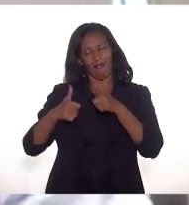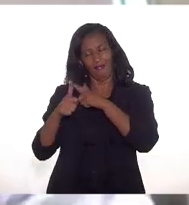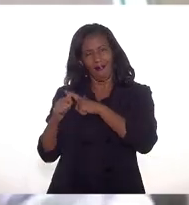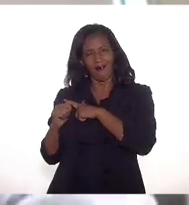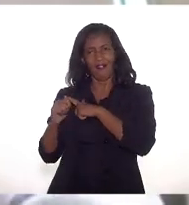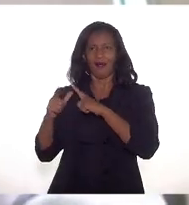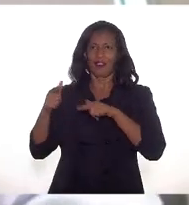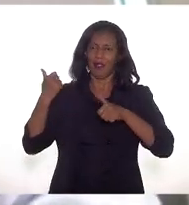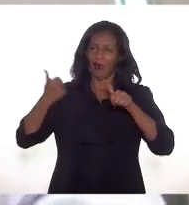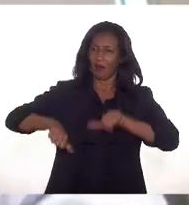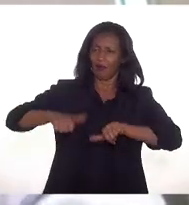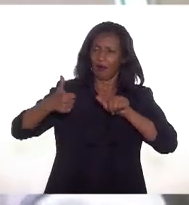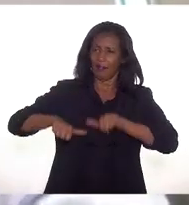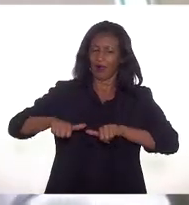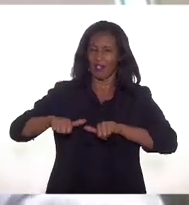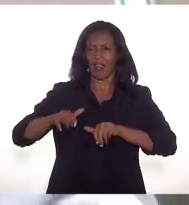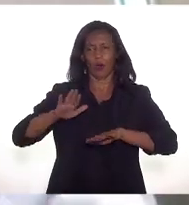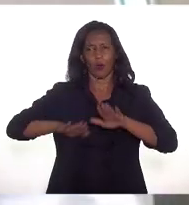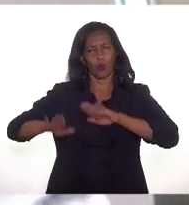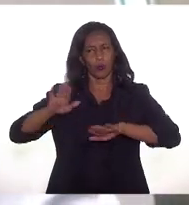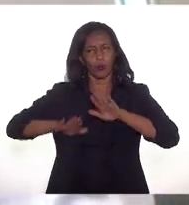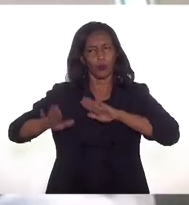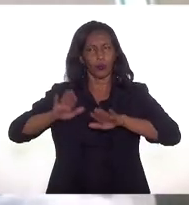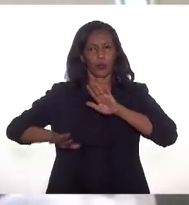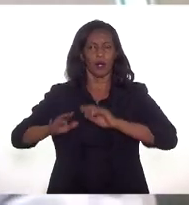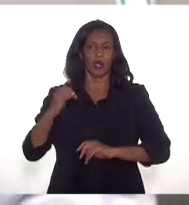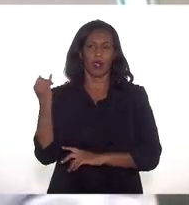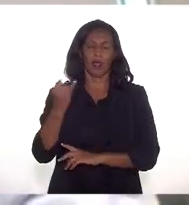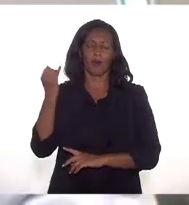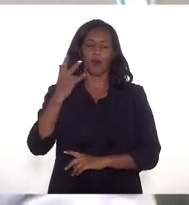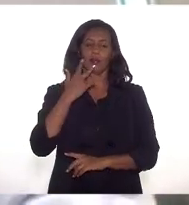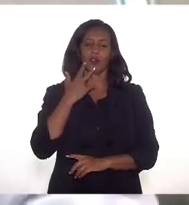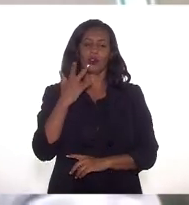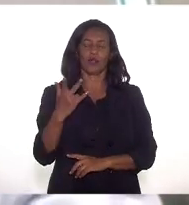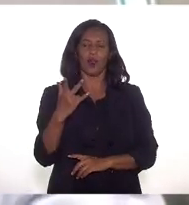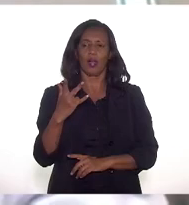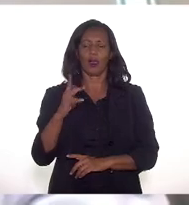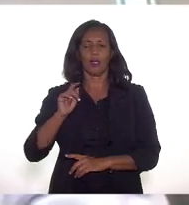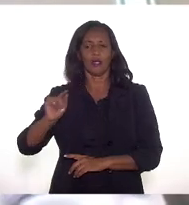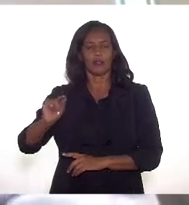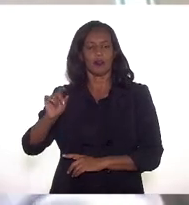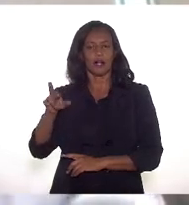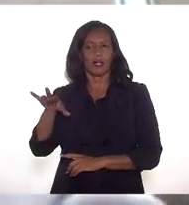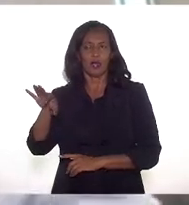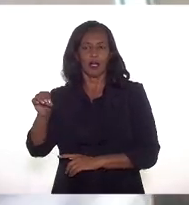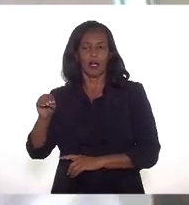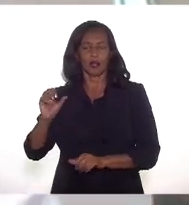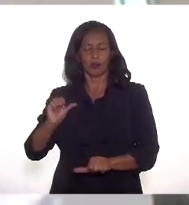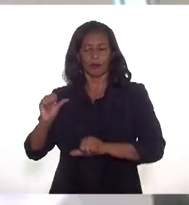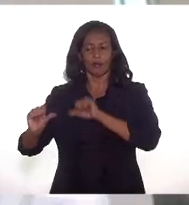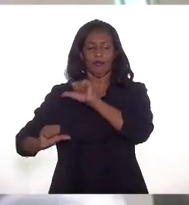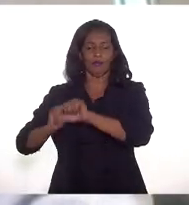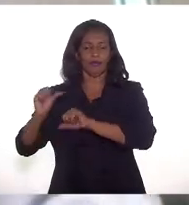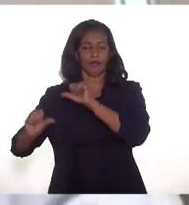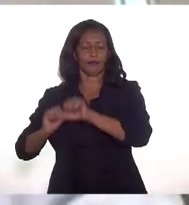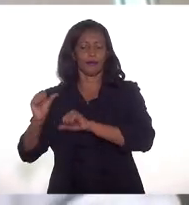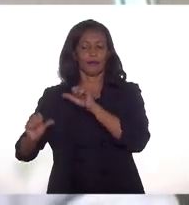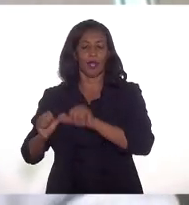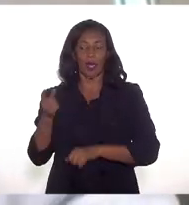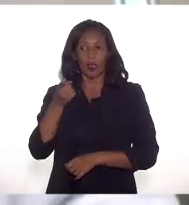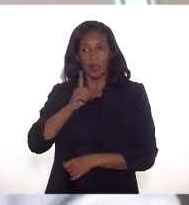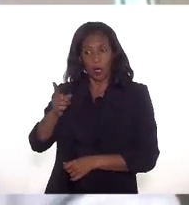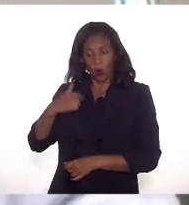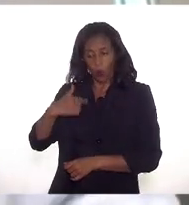Vamos fazer isso com bastante cautela. Importante dizer que a gente não fez essas operações de crédito, não porque nós não quiséssemos,